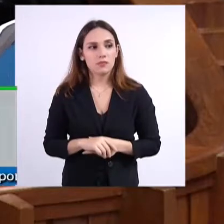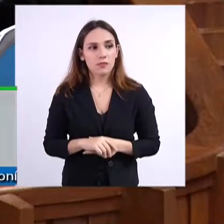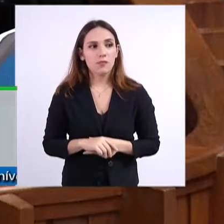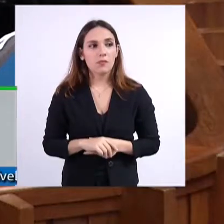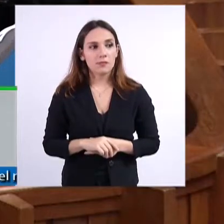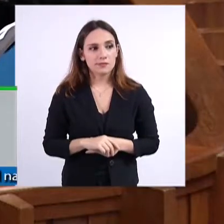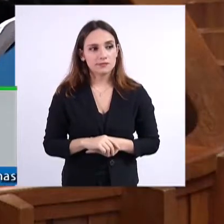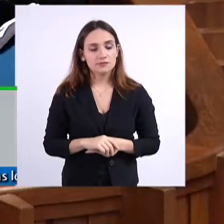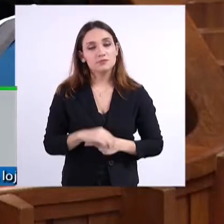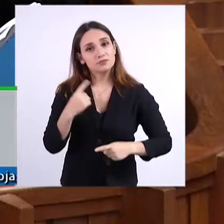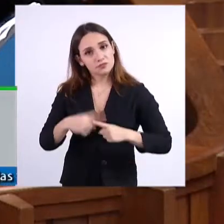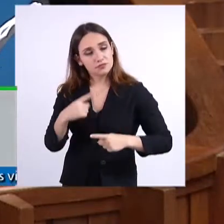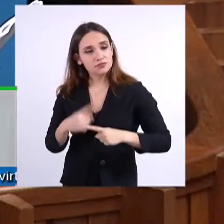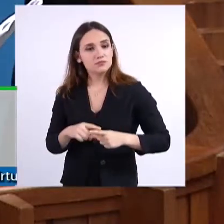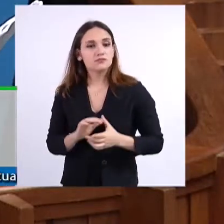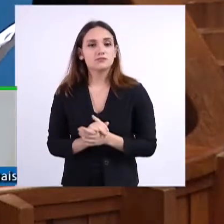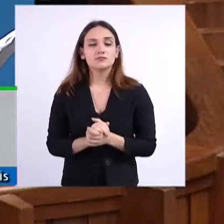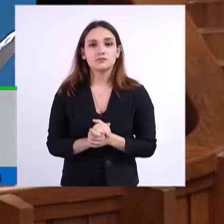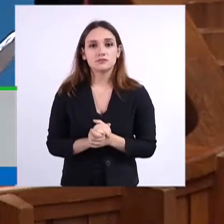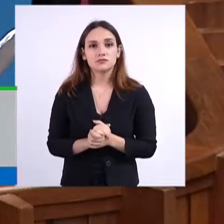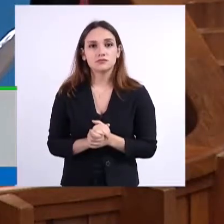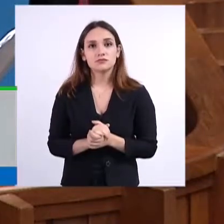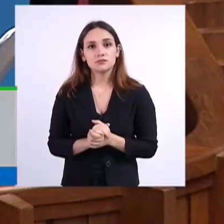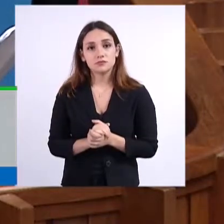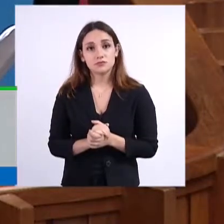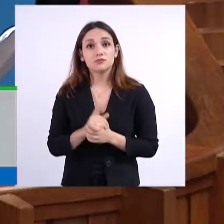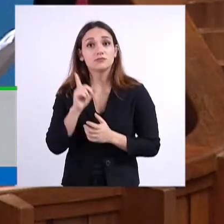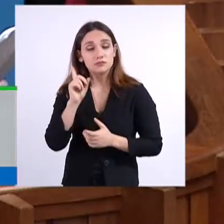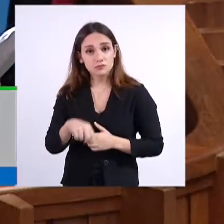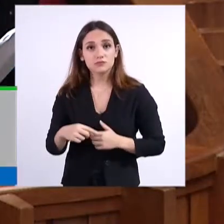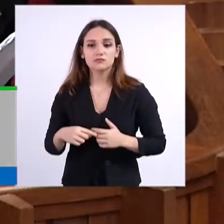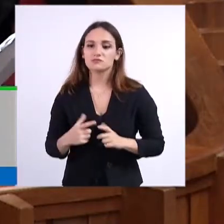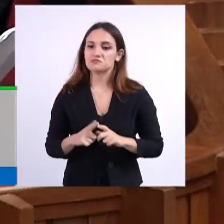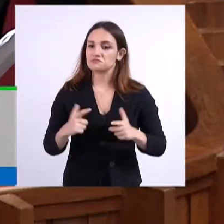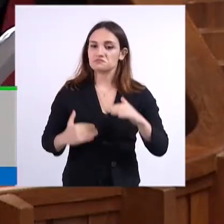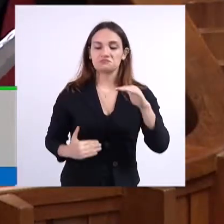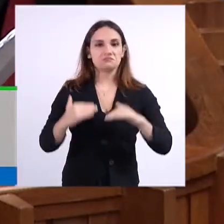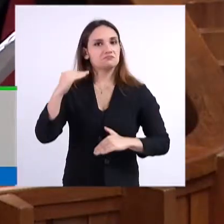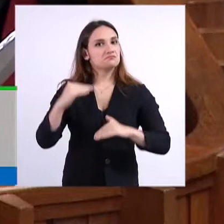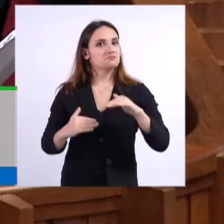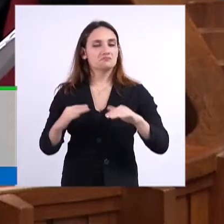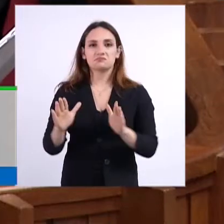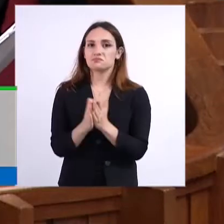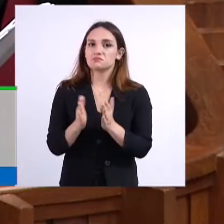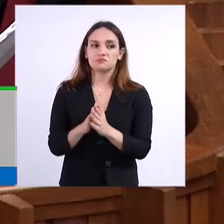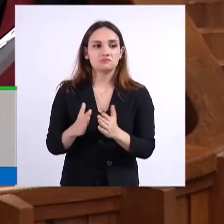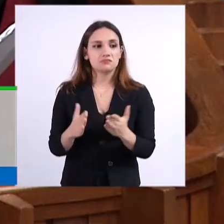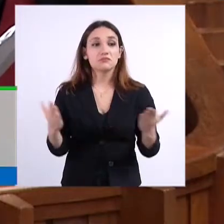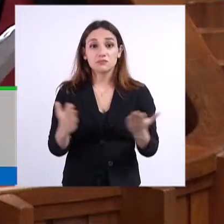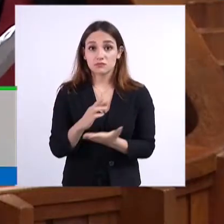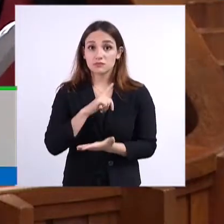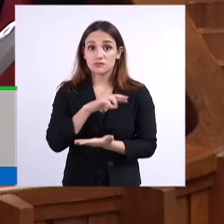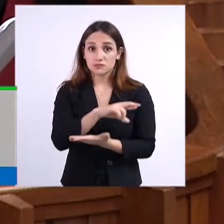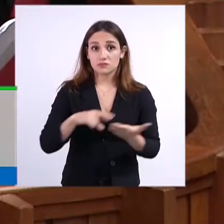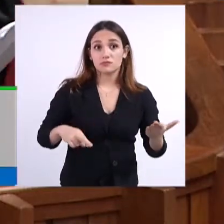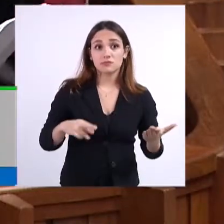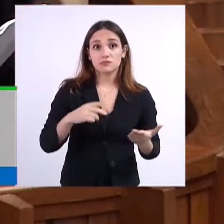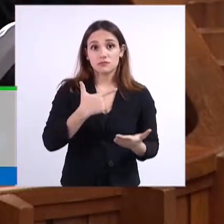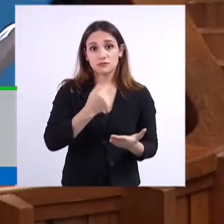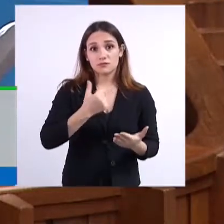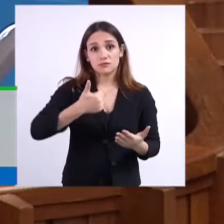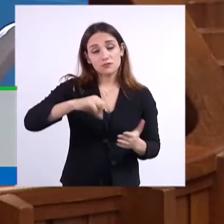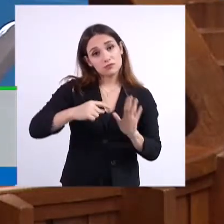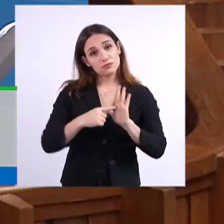desproporcional, aumentando ainda mais as desigualdades crescentes. O relatório de 2019, isso agora recentemente,